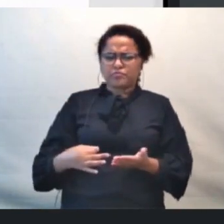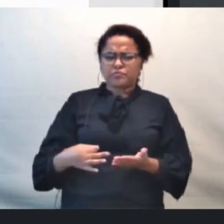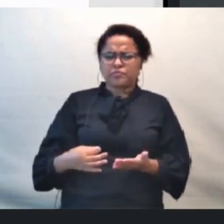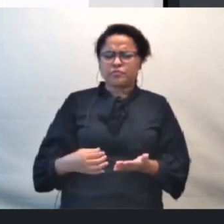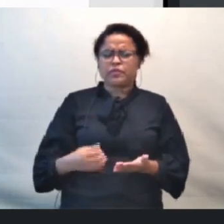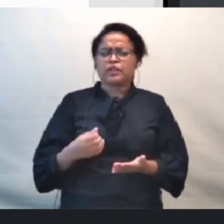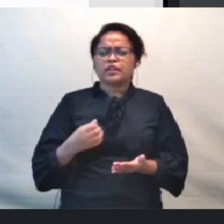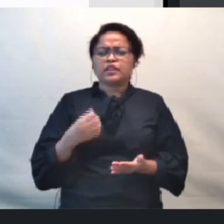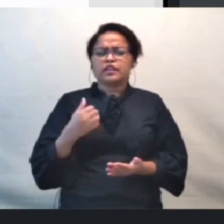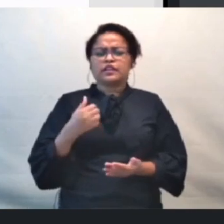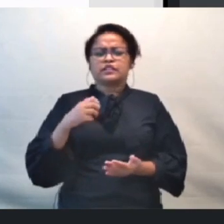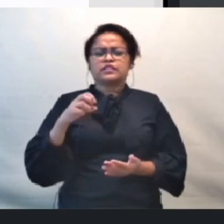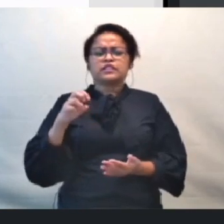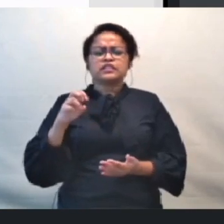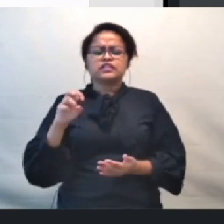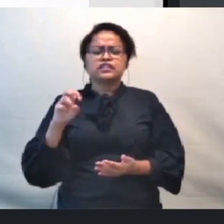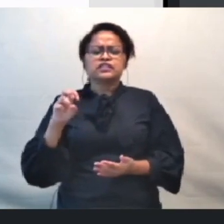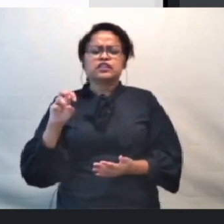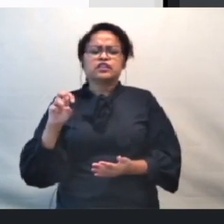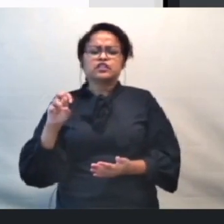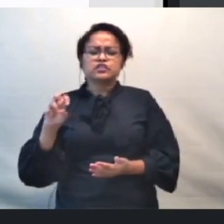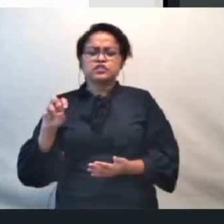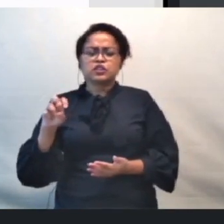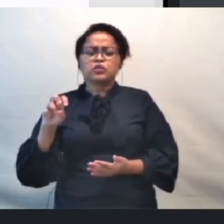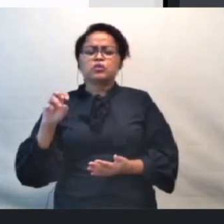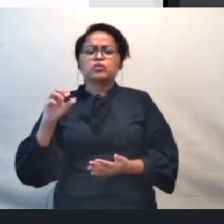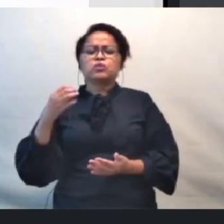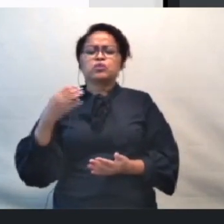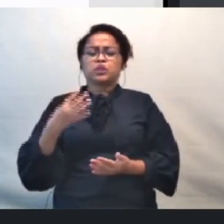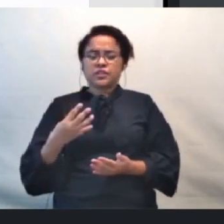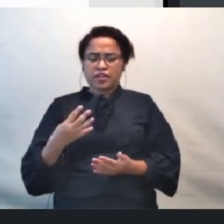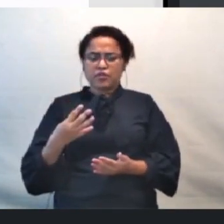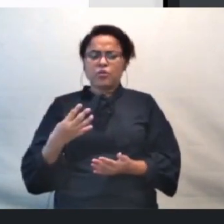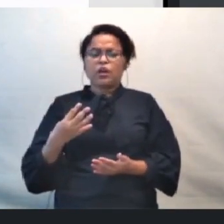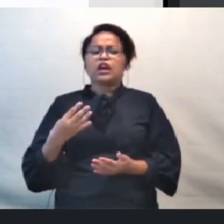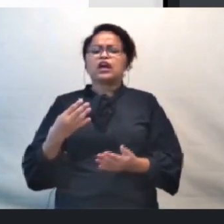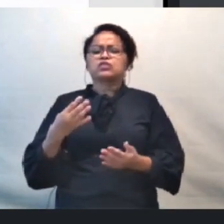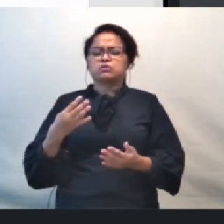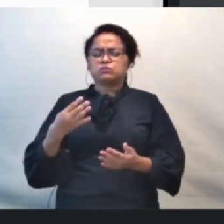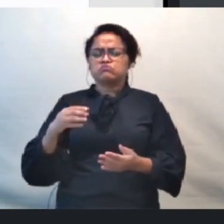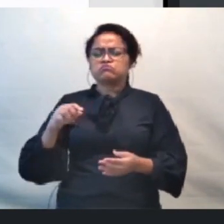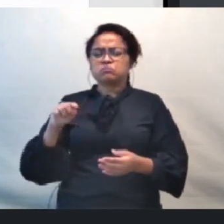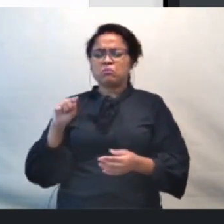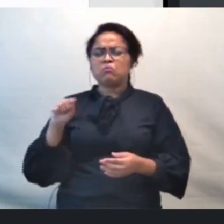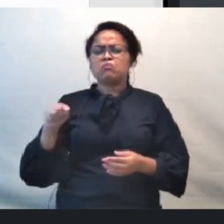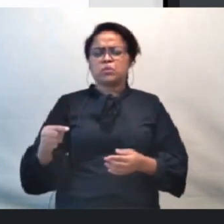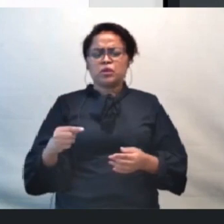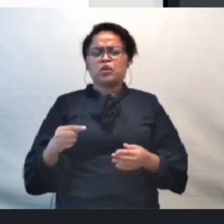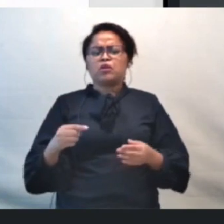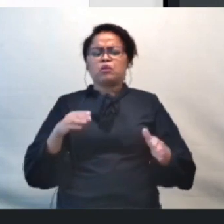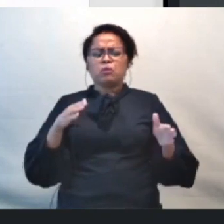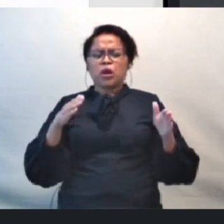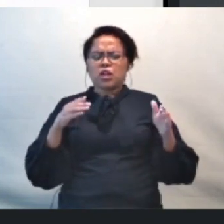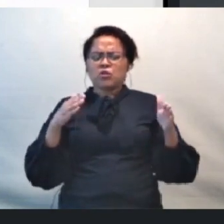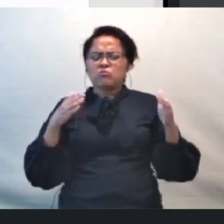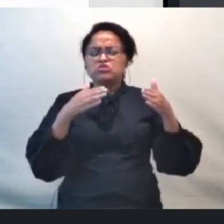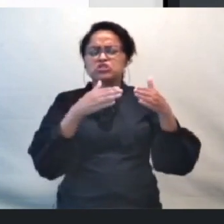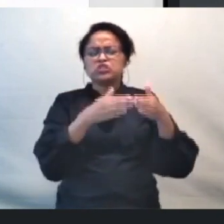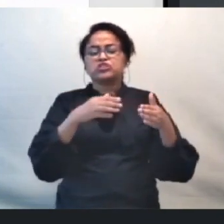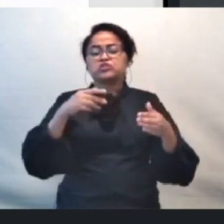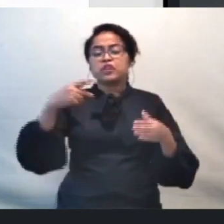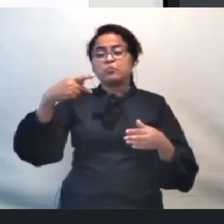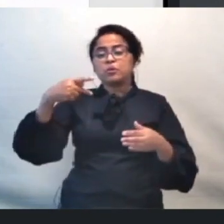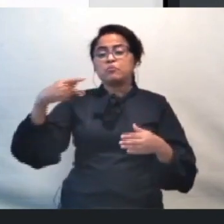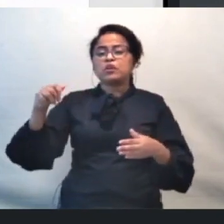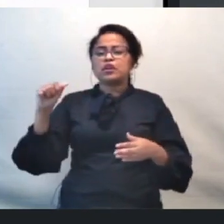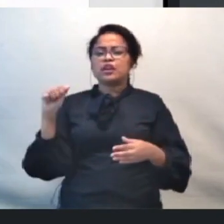52.695 alunos matriculados, a meta era 54 mil, a meta do PPAG. E assim vocês podem comparar todos eles, por exemplo, de